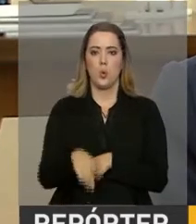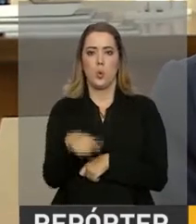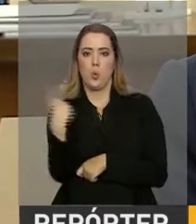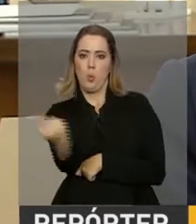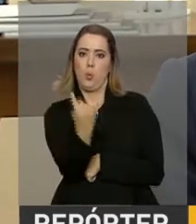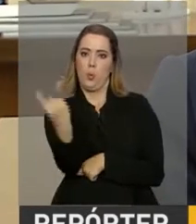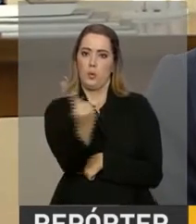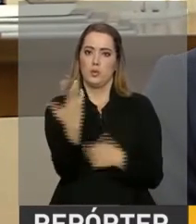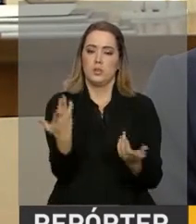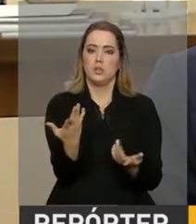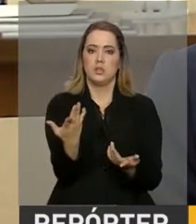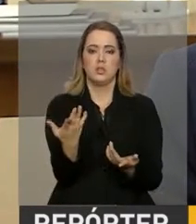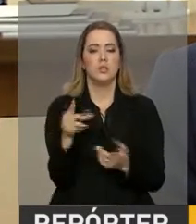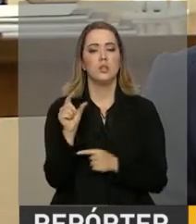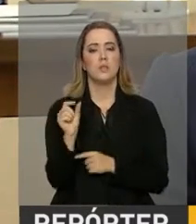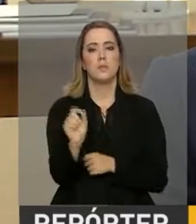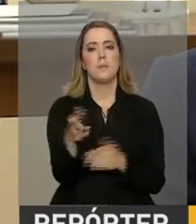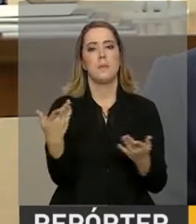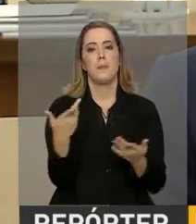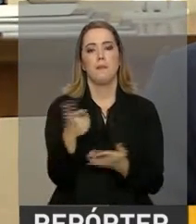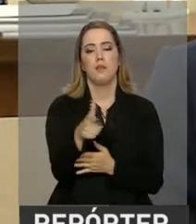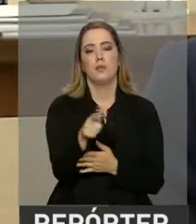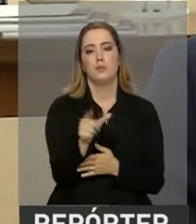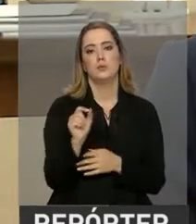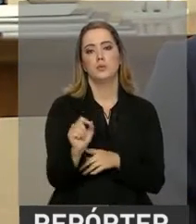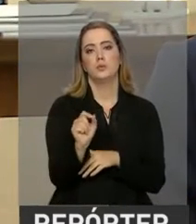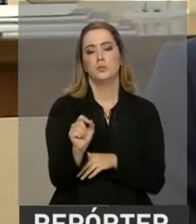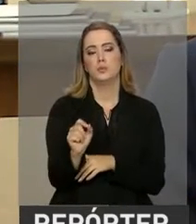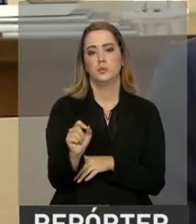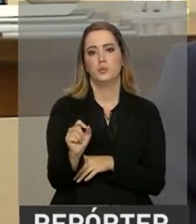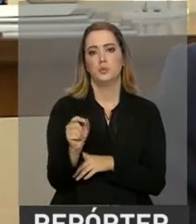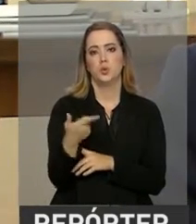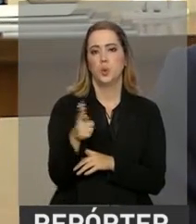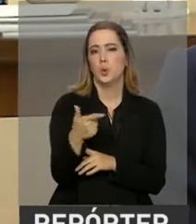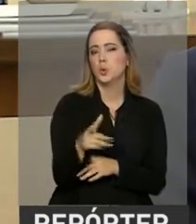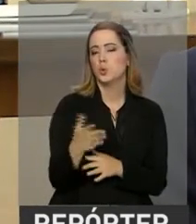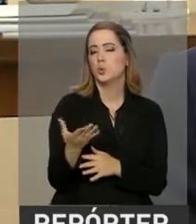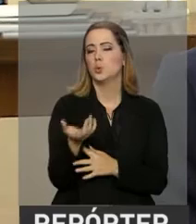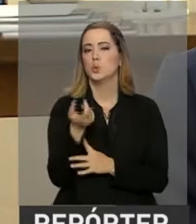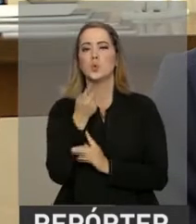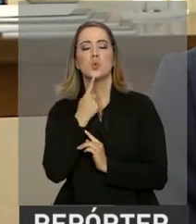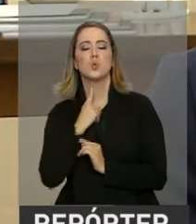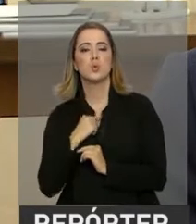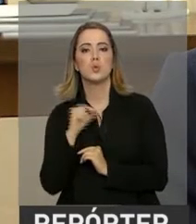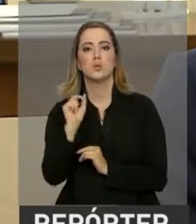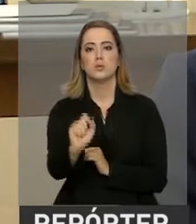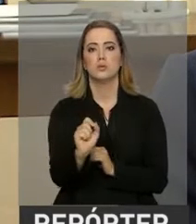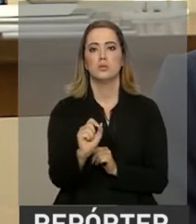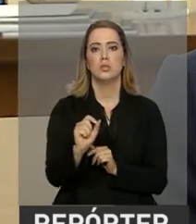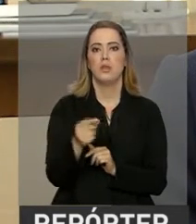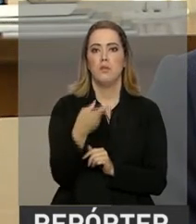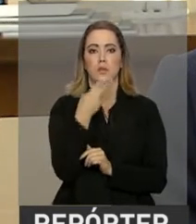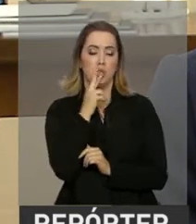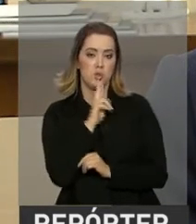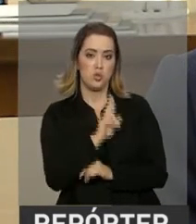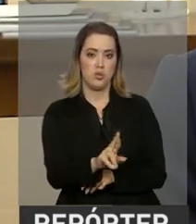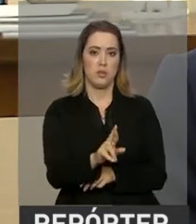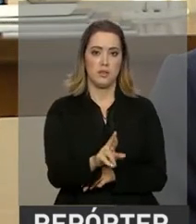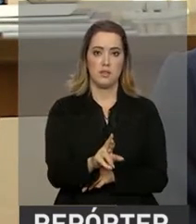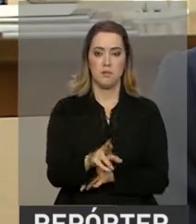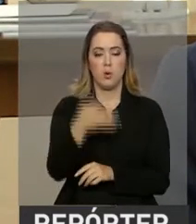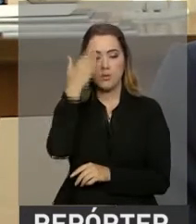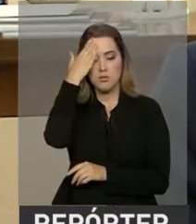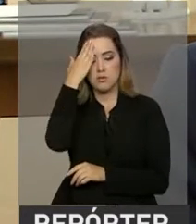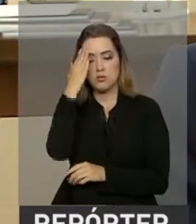é não havia é a disposição para o contraditório e